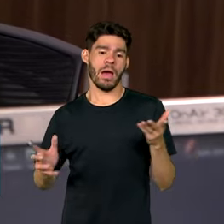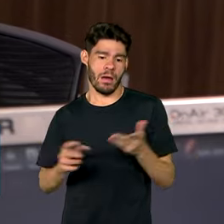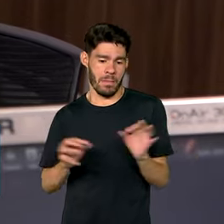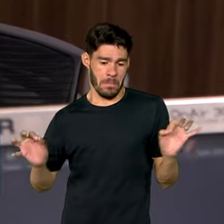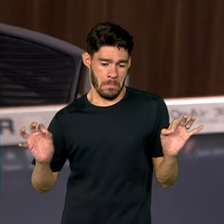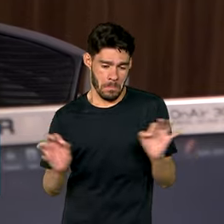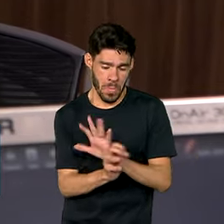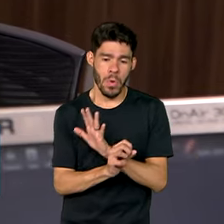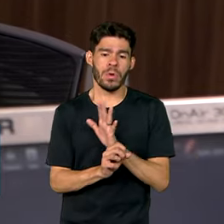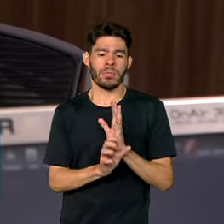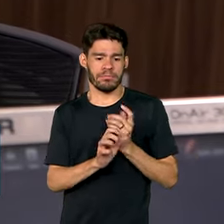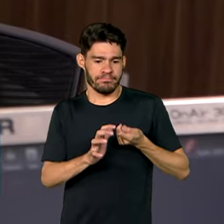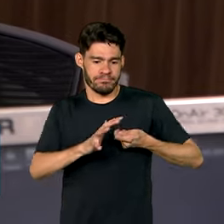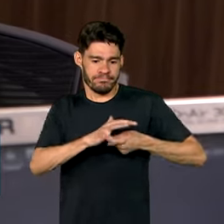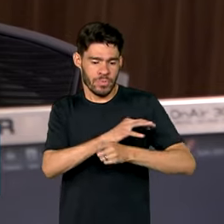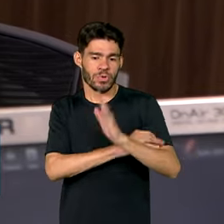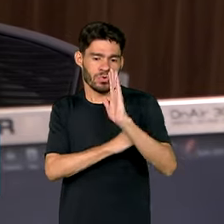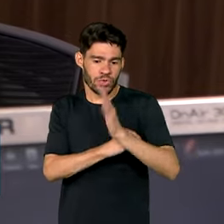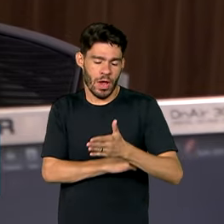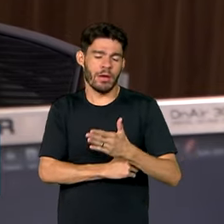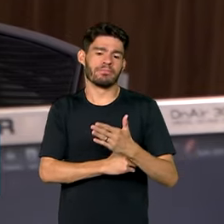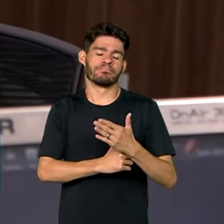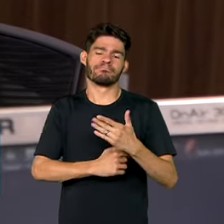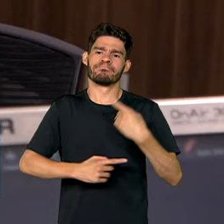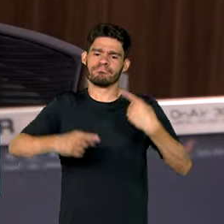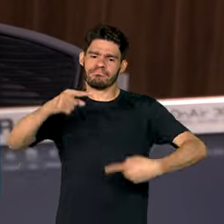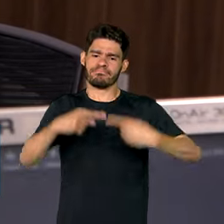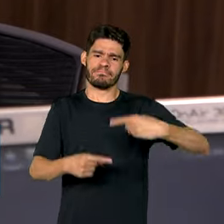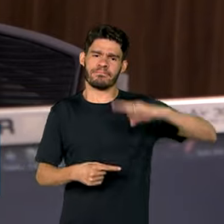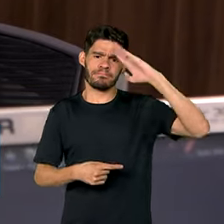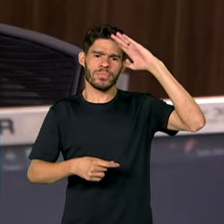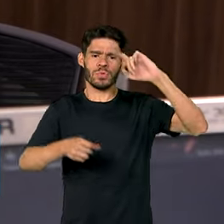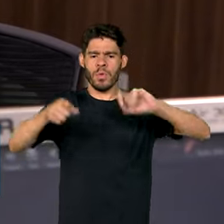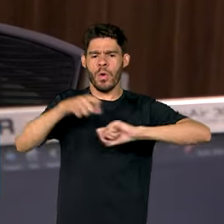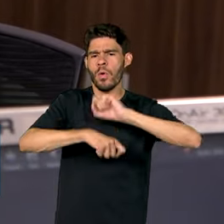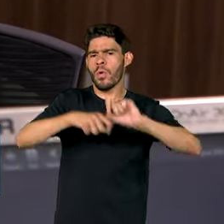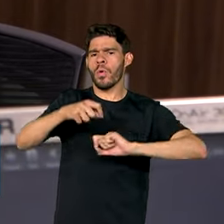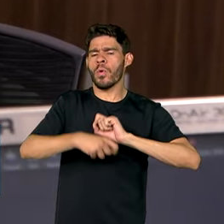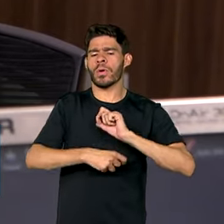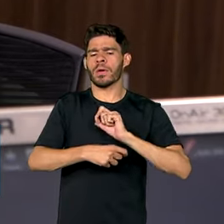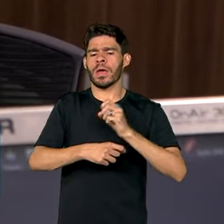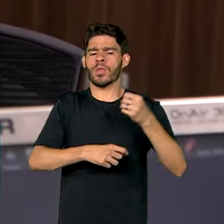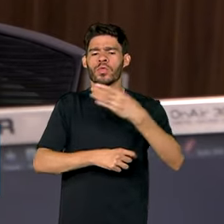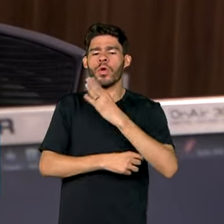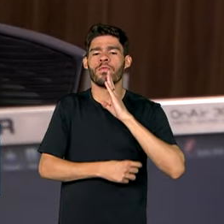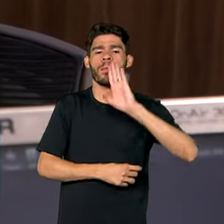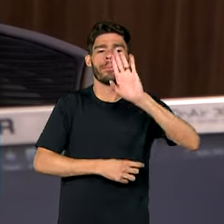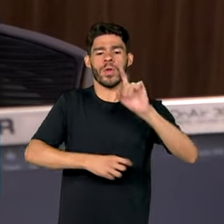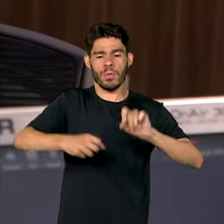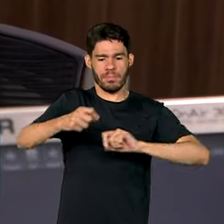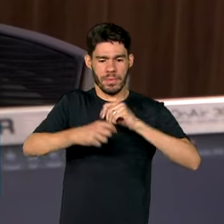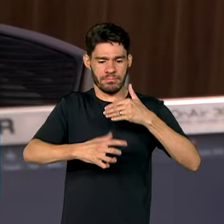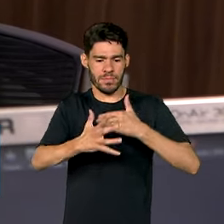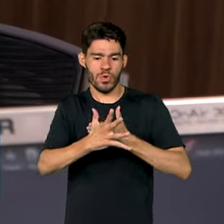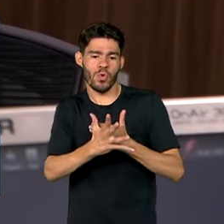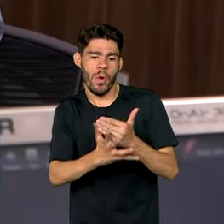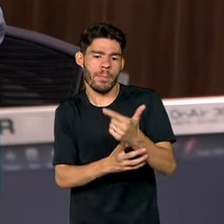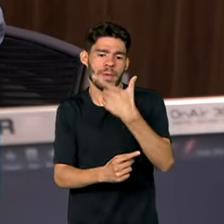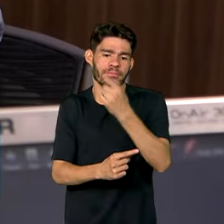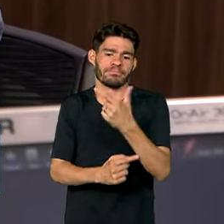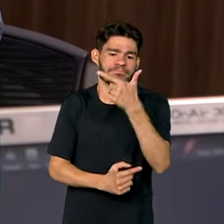financiando esse montante e O Grande Debate agora é qual é a nova promessa para a partir de